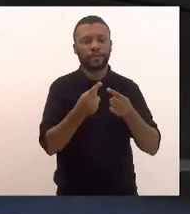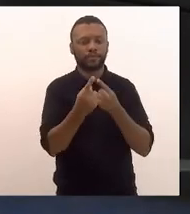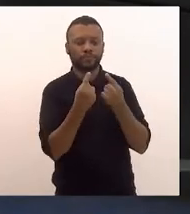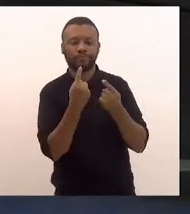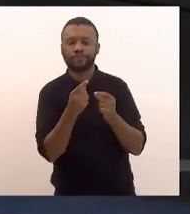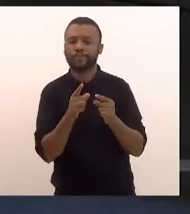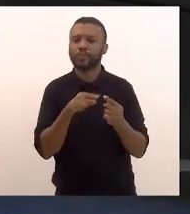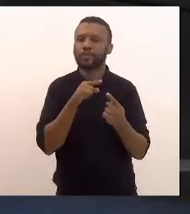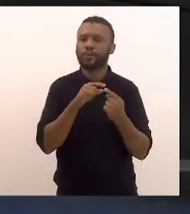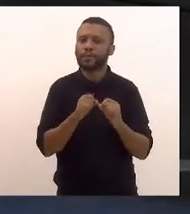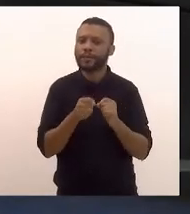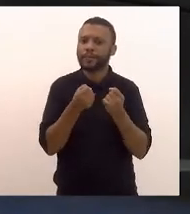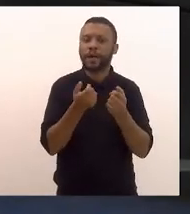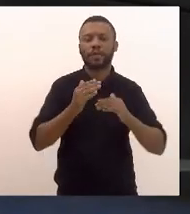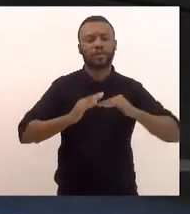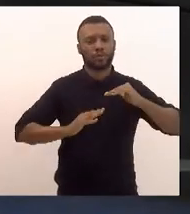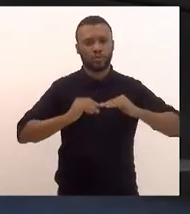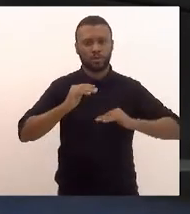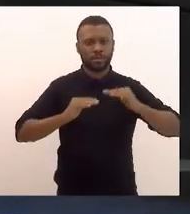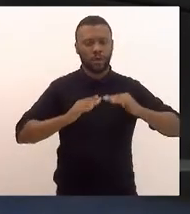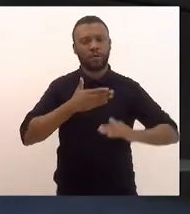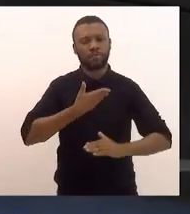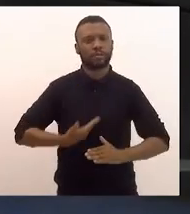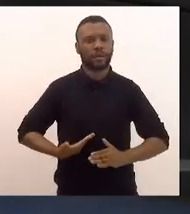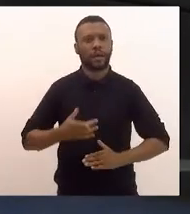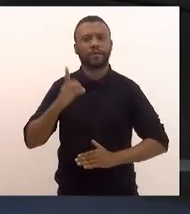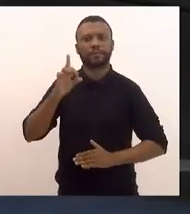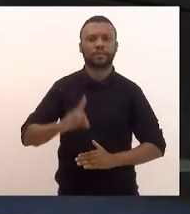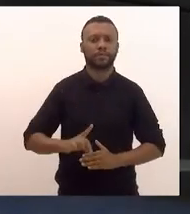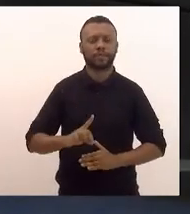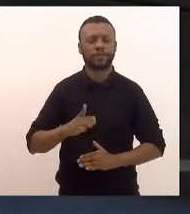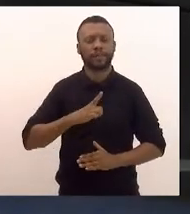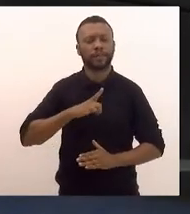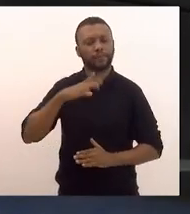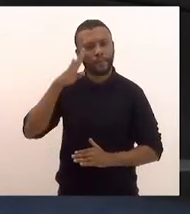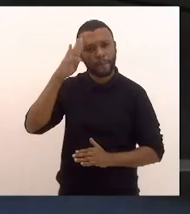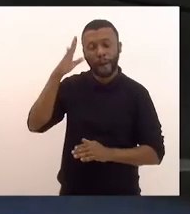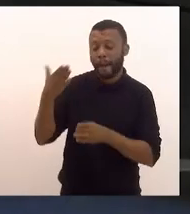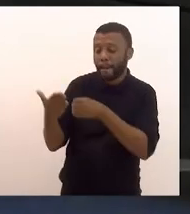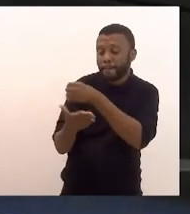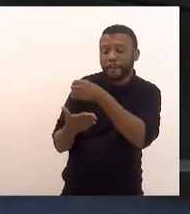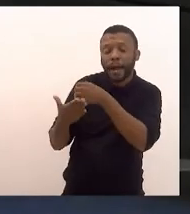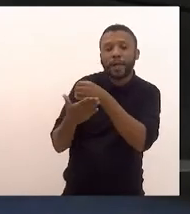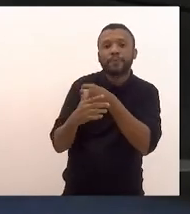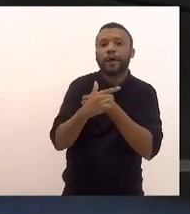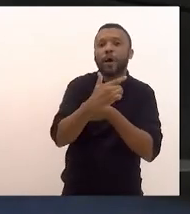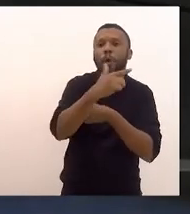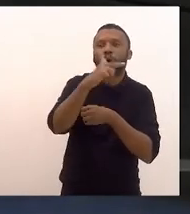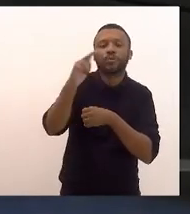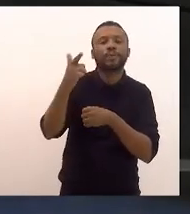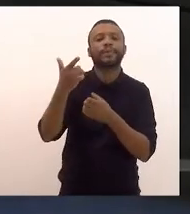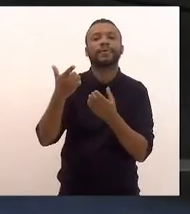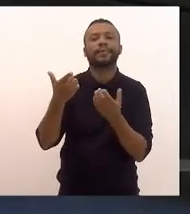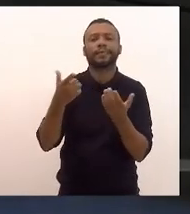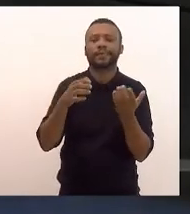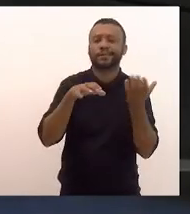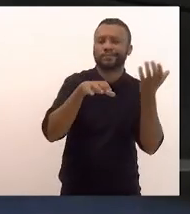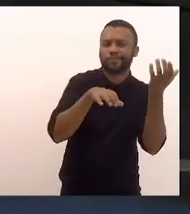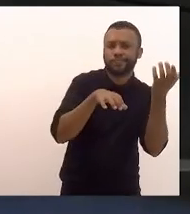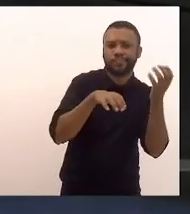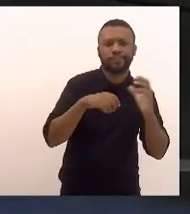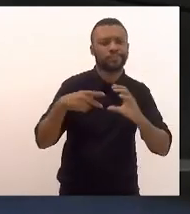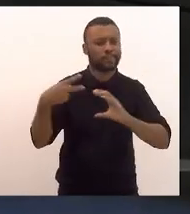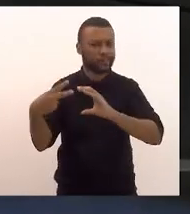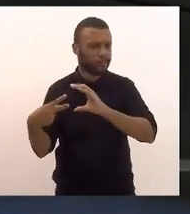defesa da construção do estado de direito tem sido farol para outras casas legislativas com